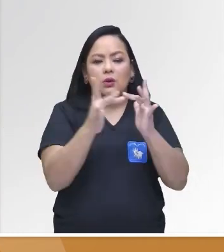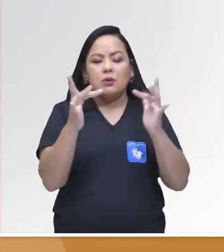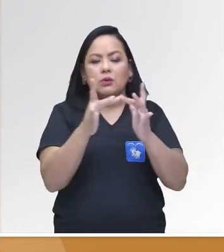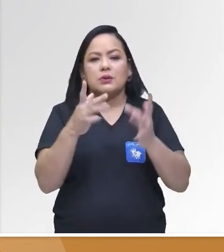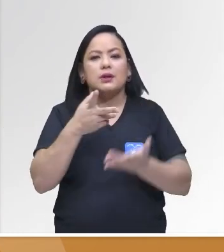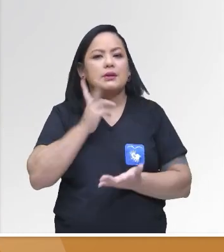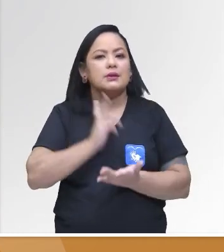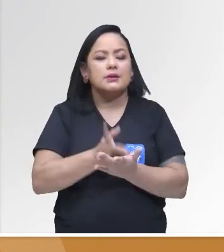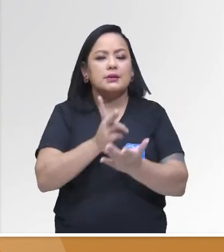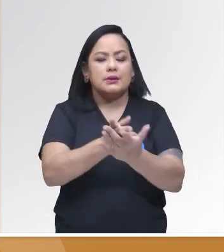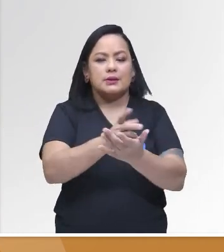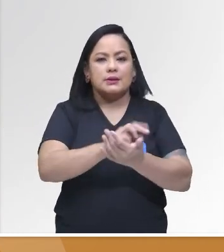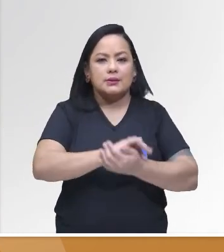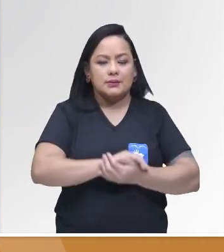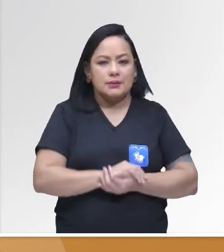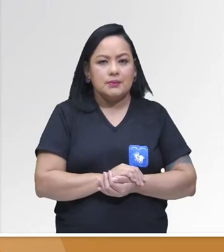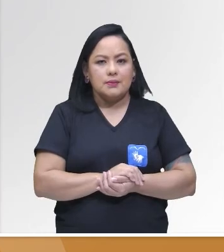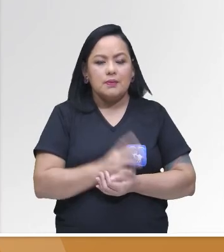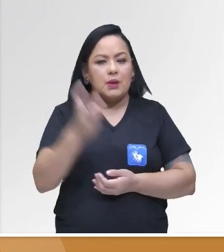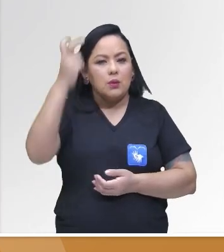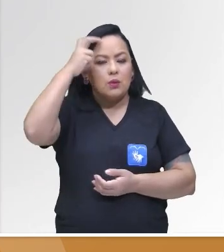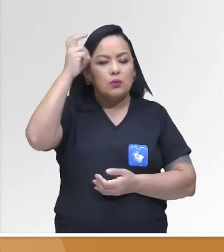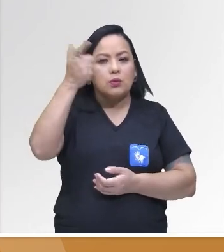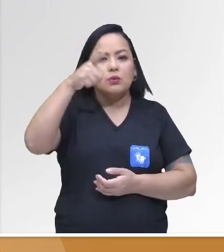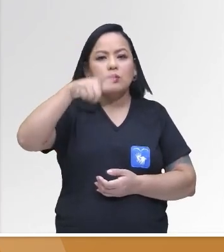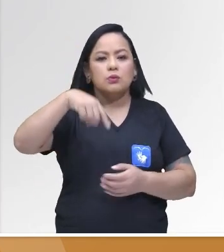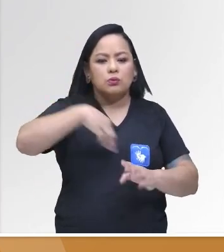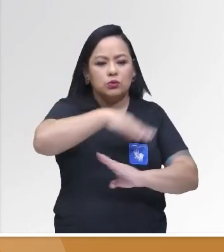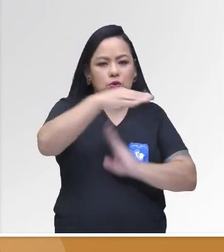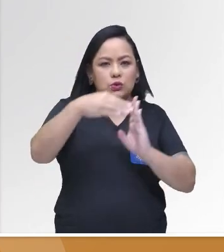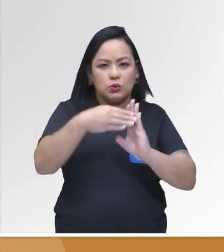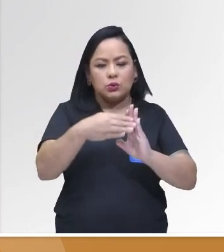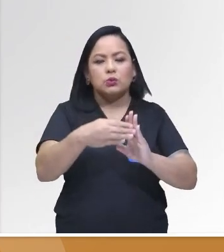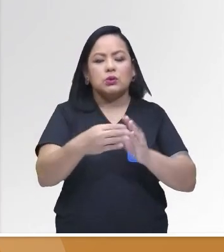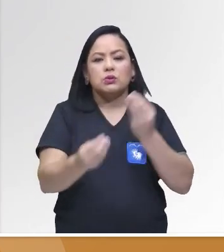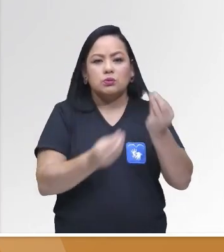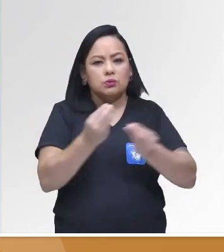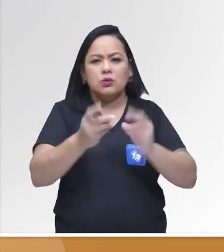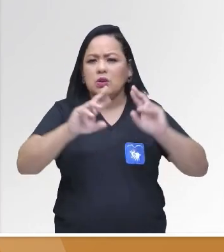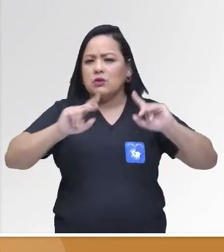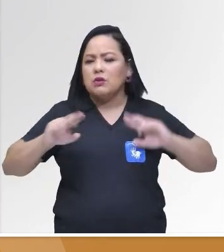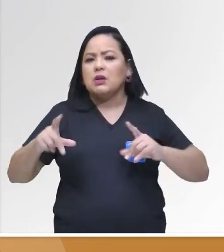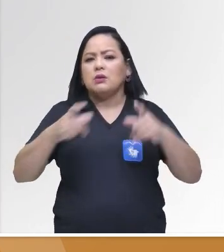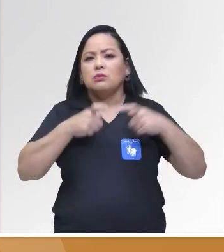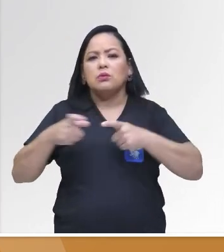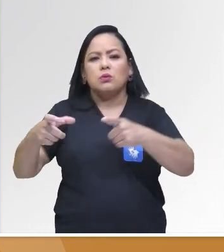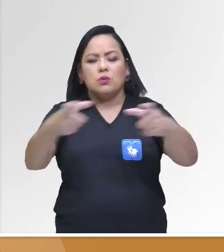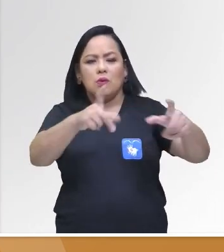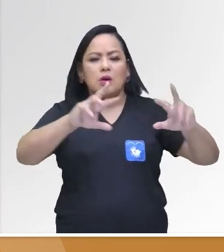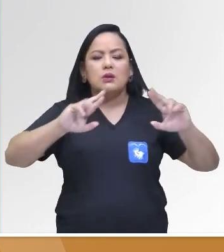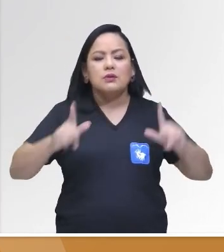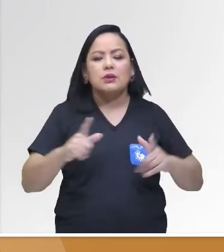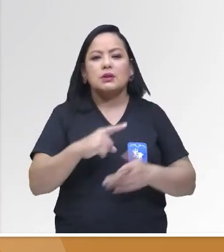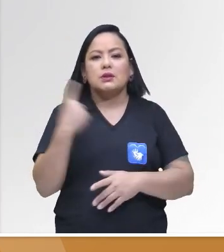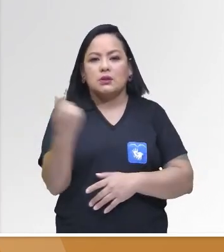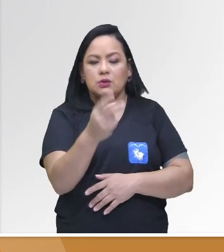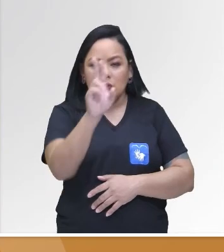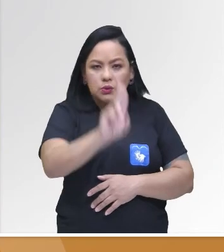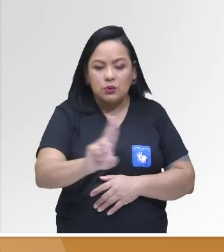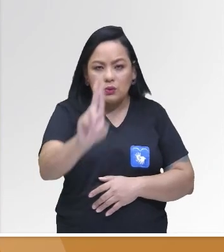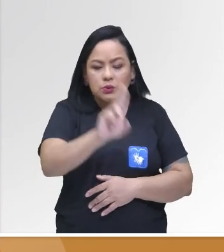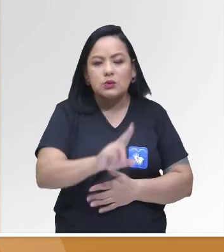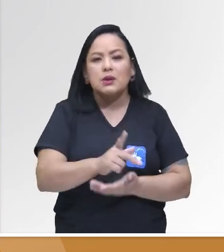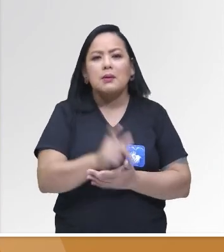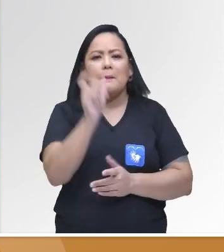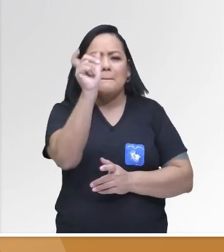quase perpétuo com culturas de todas as formas e lugares possíveis. Nós usamos